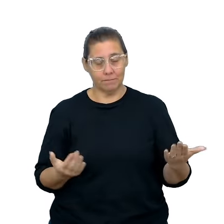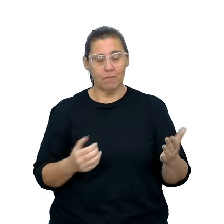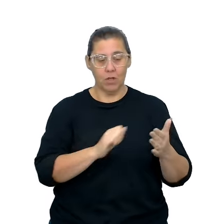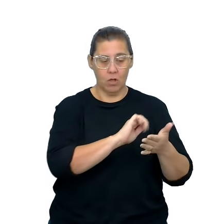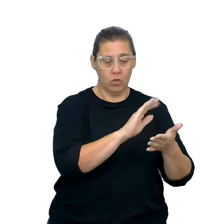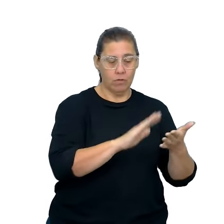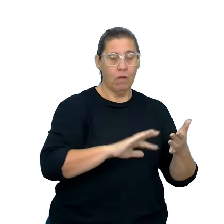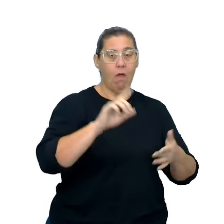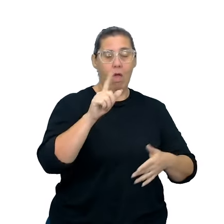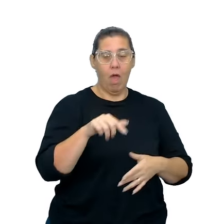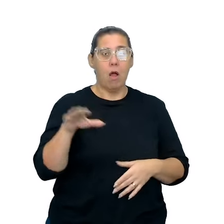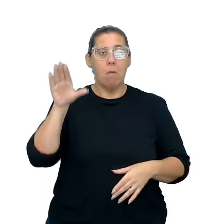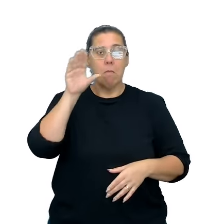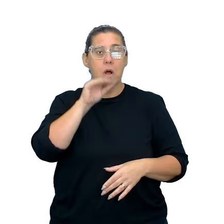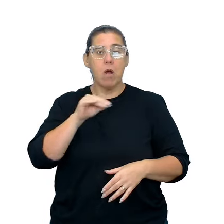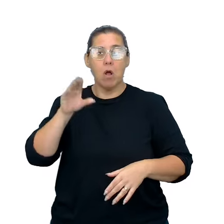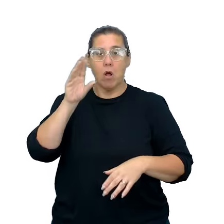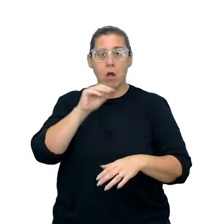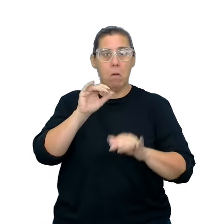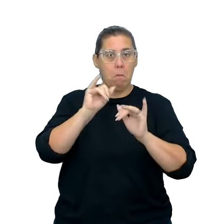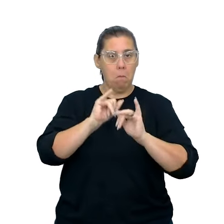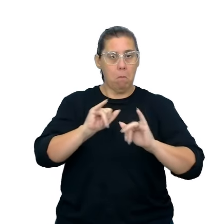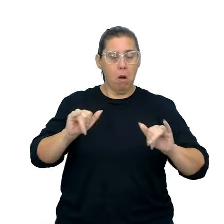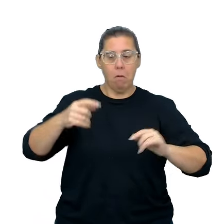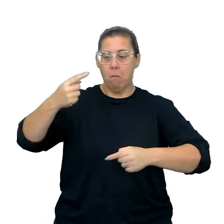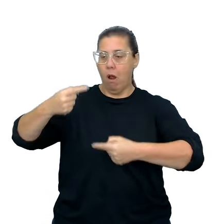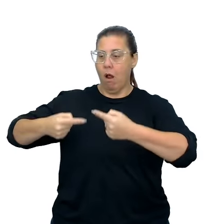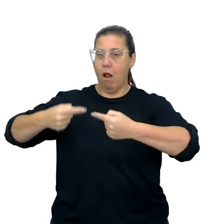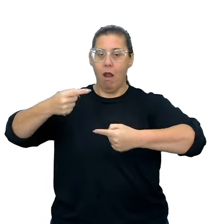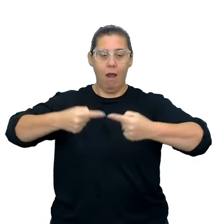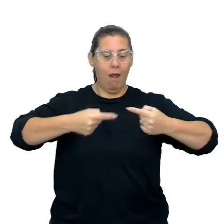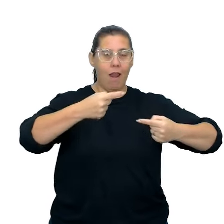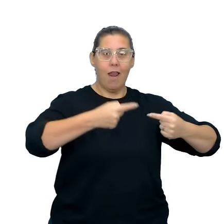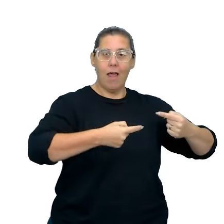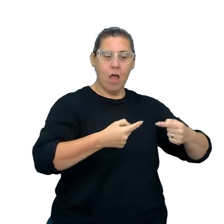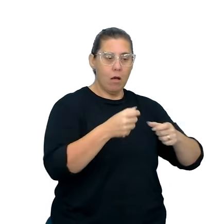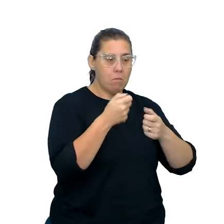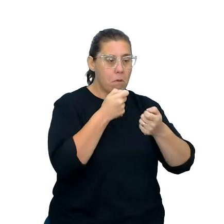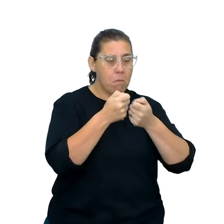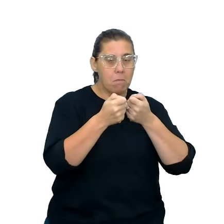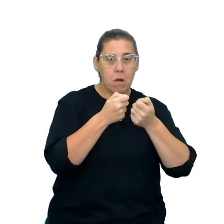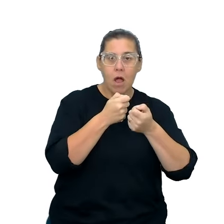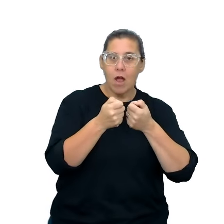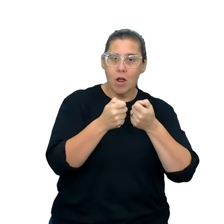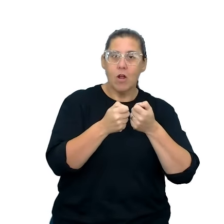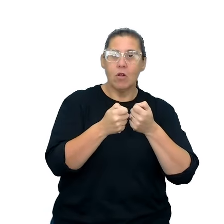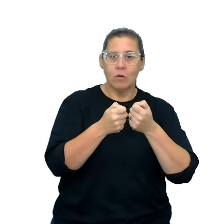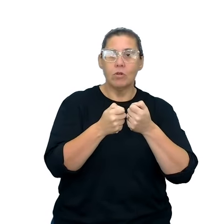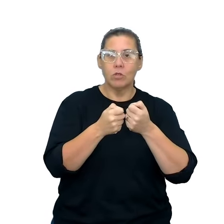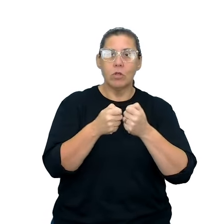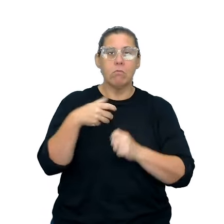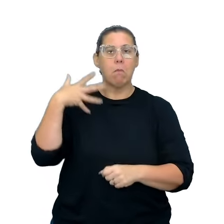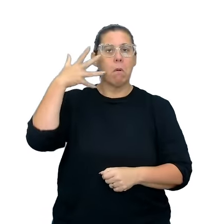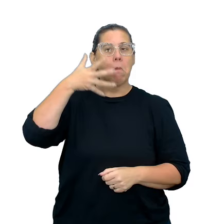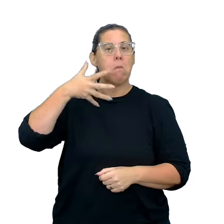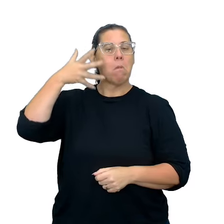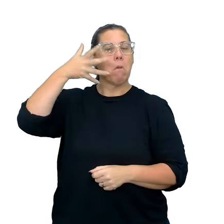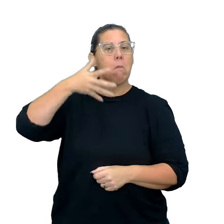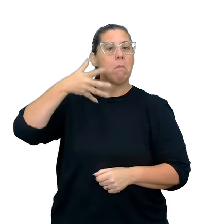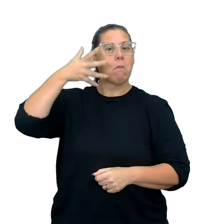são os orais públicos, o debate regrado, a entrevista, o seminário, a narrativa de